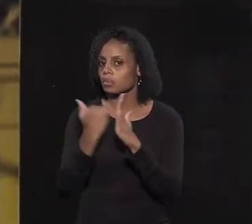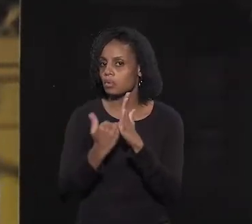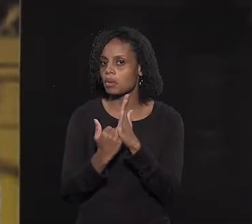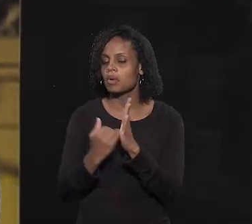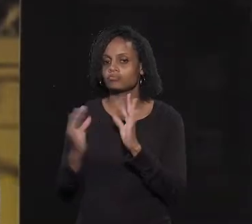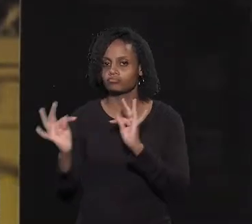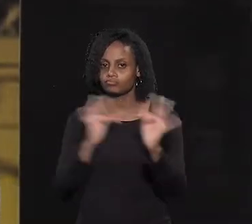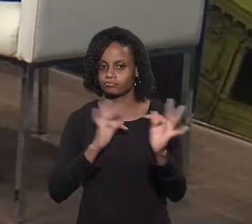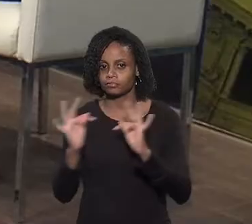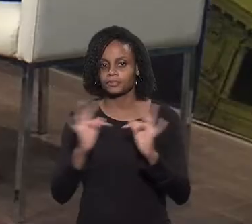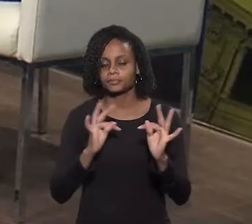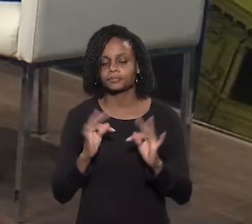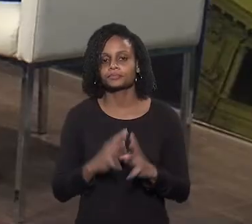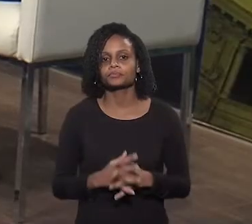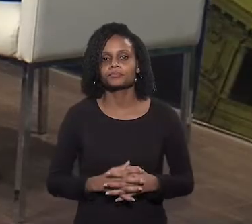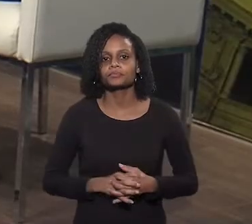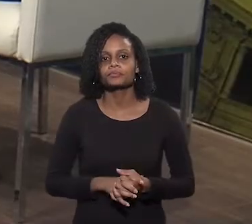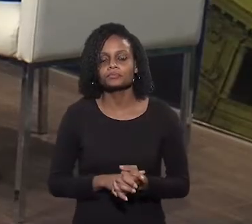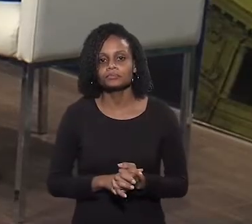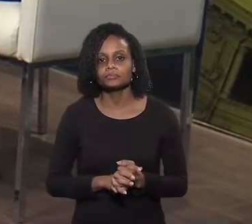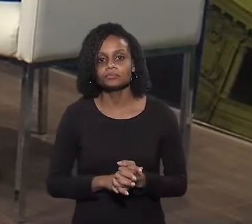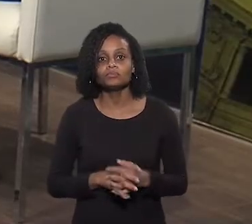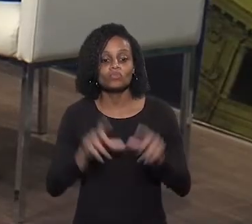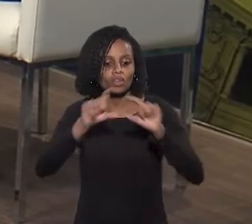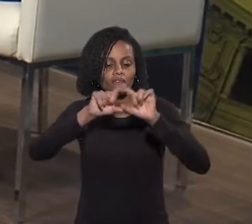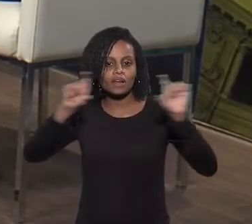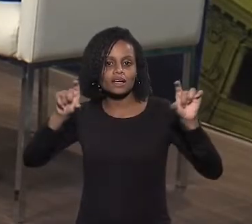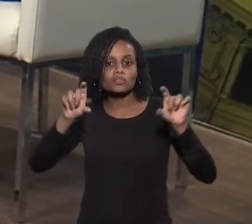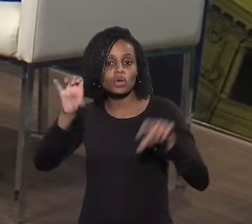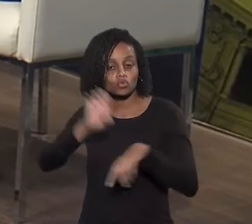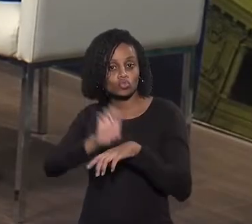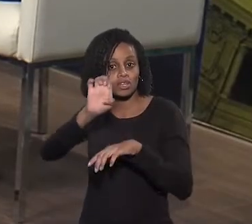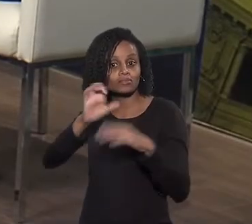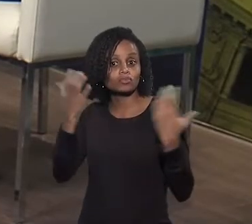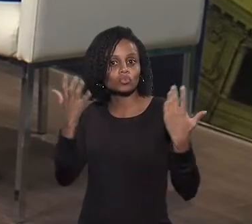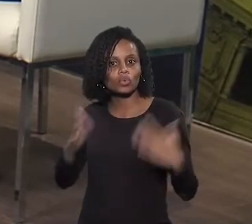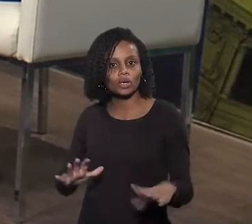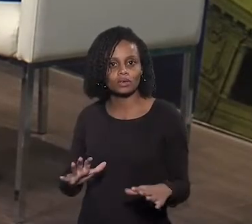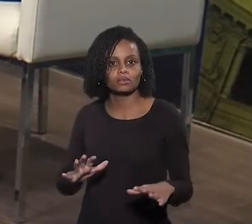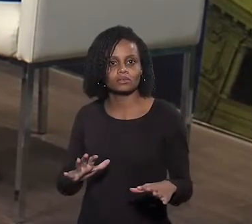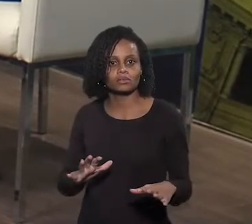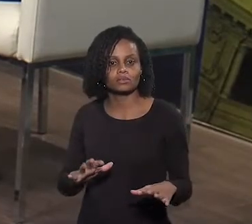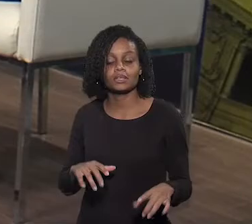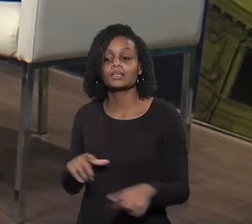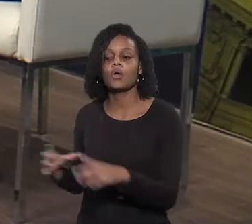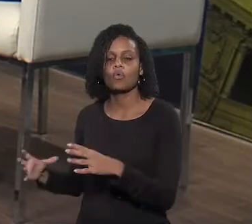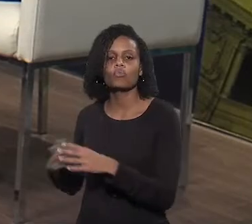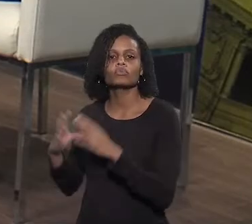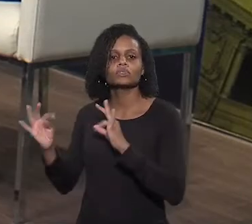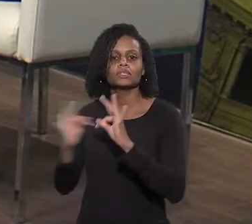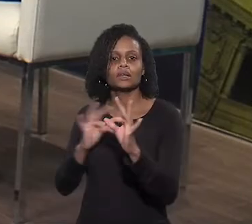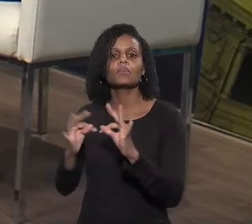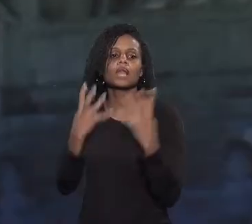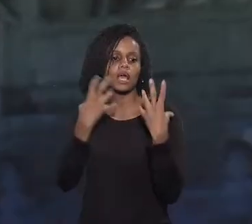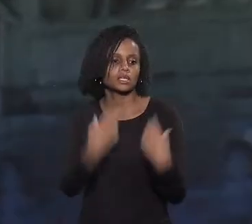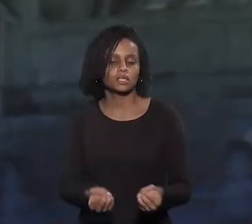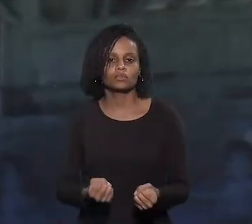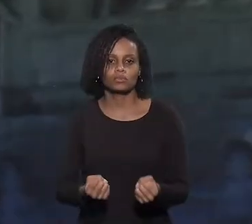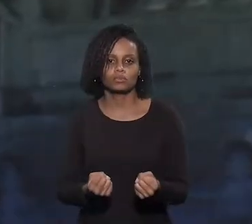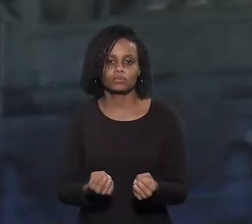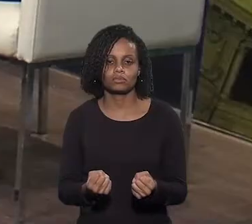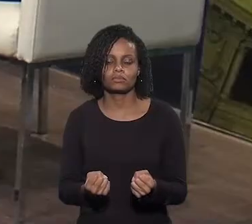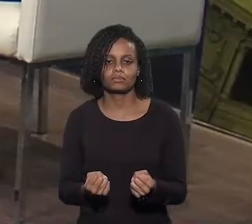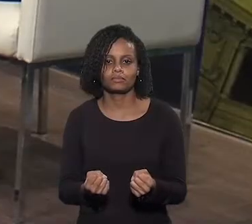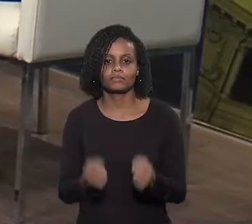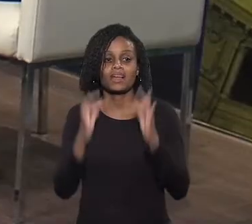programa terapêutico. Essa frase é muito importante. O Estado não quis. E aí eles acolheram. Essa frase é emblemática. A